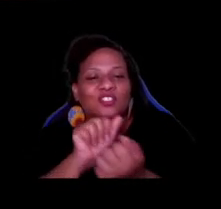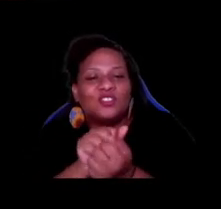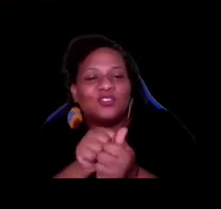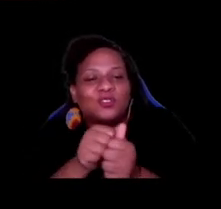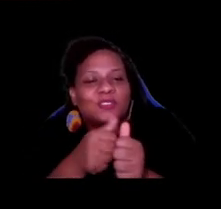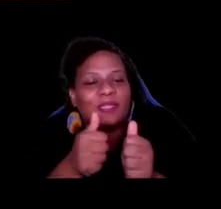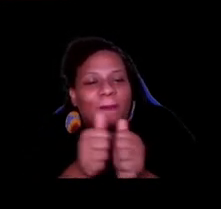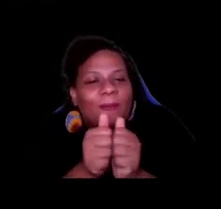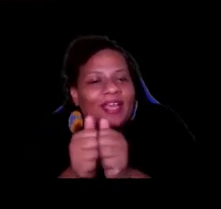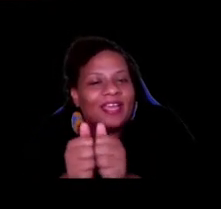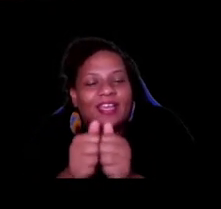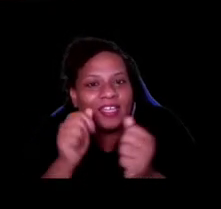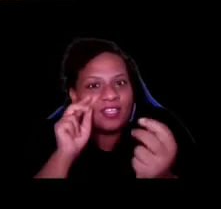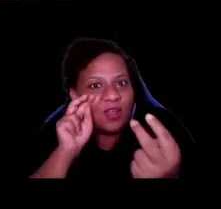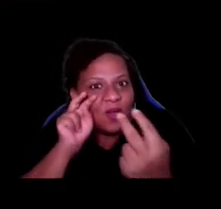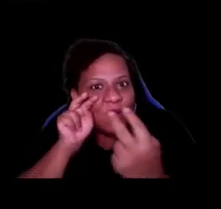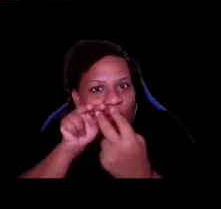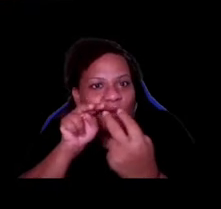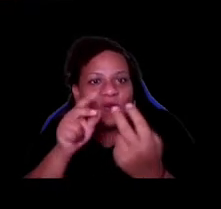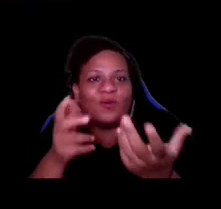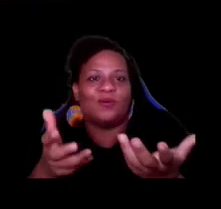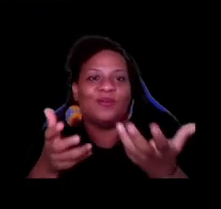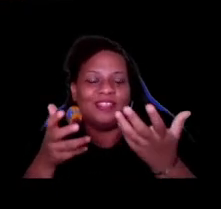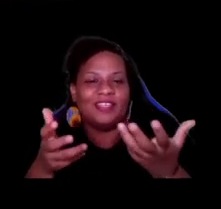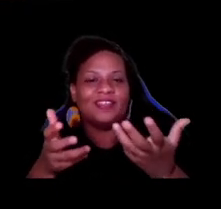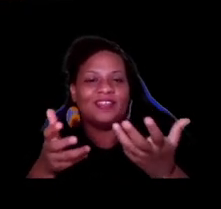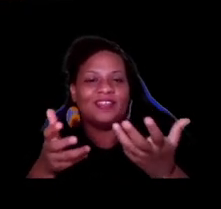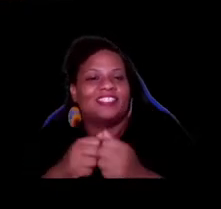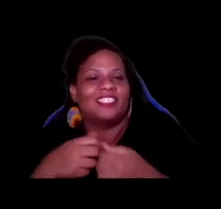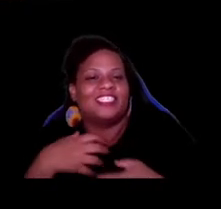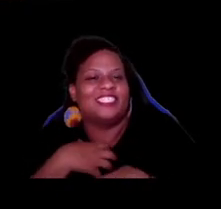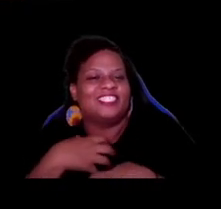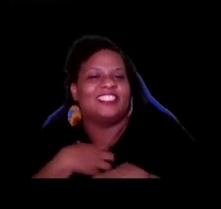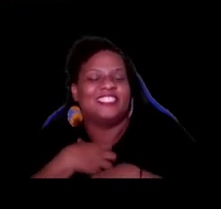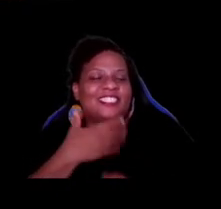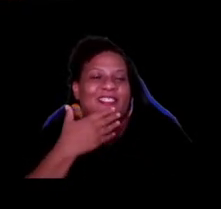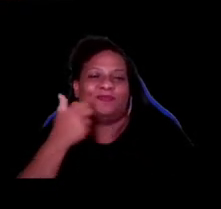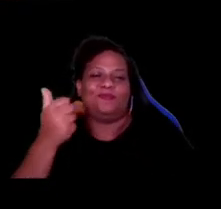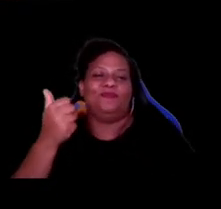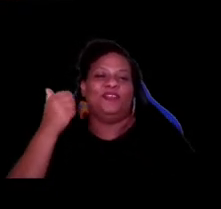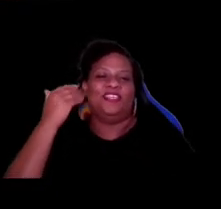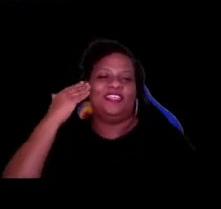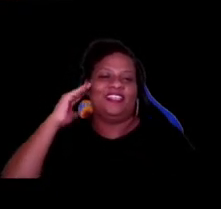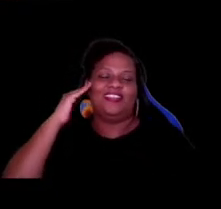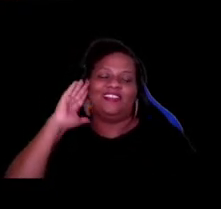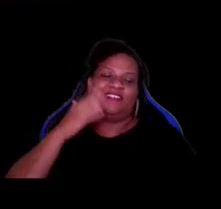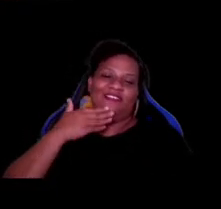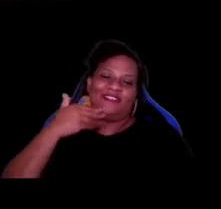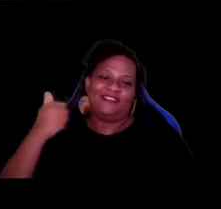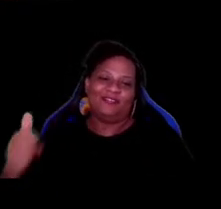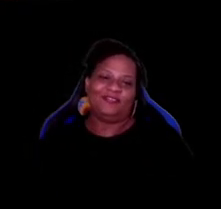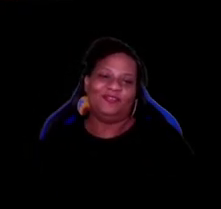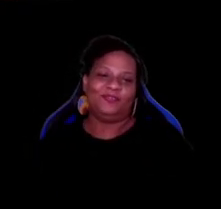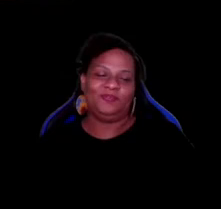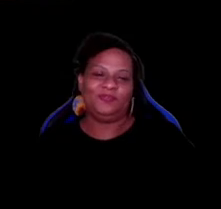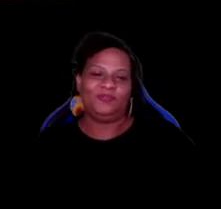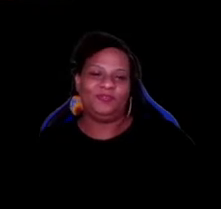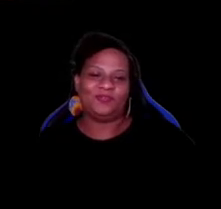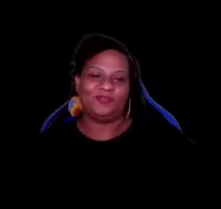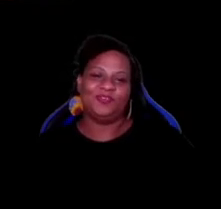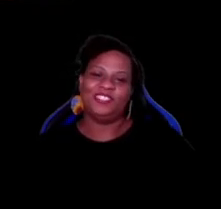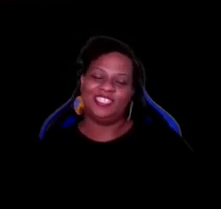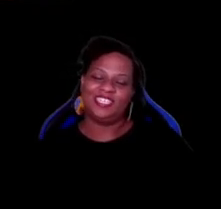do olho no olho, de estar tá Não tem sentindo. coisa melhor, né? Não é, não? Então é